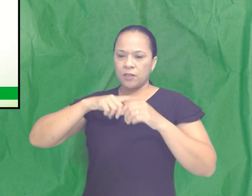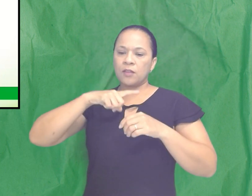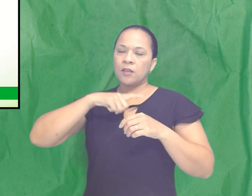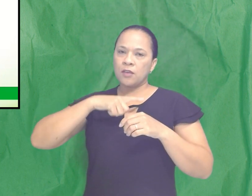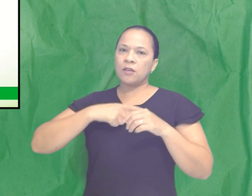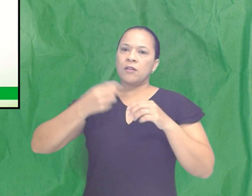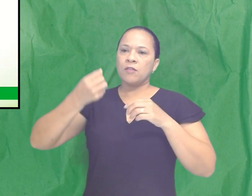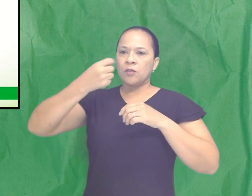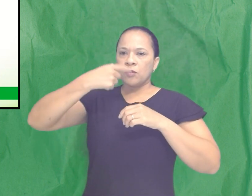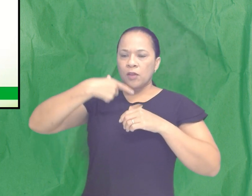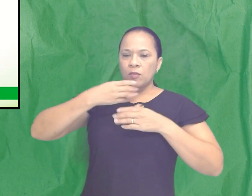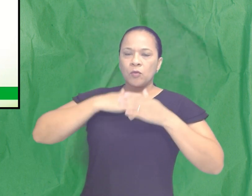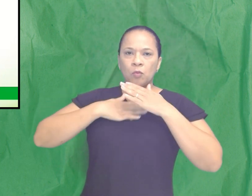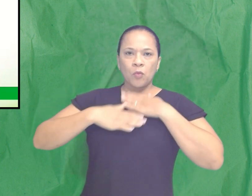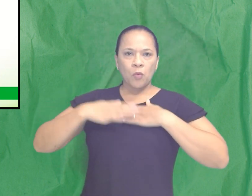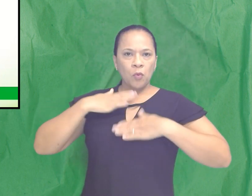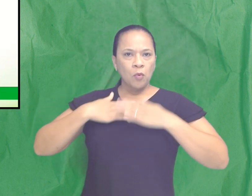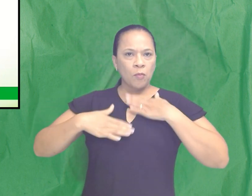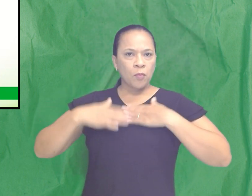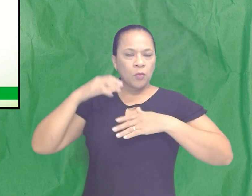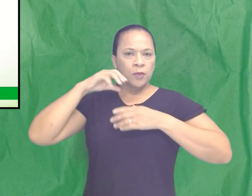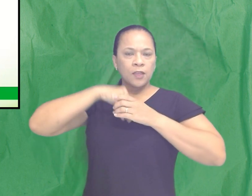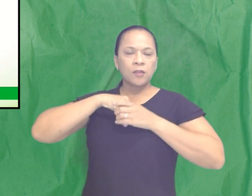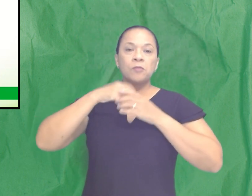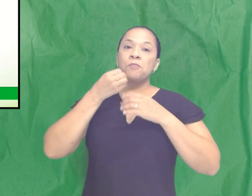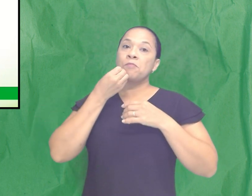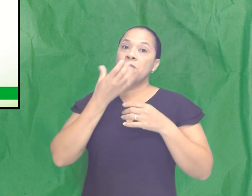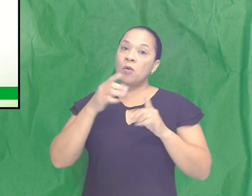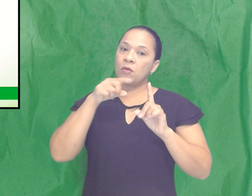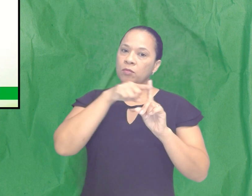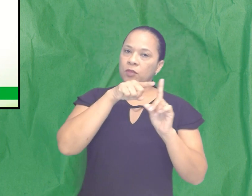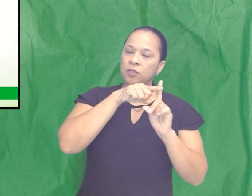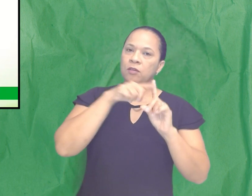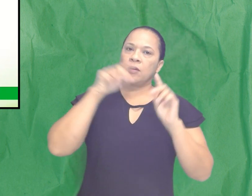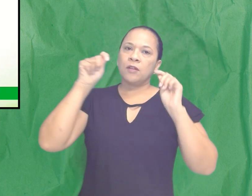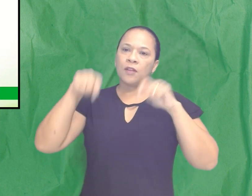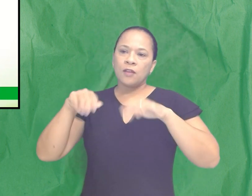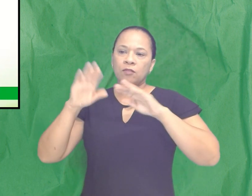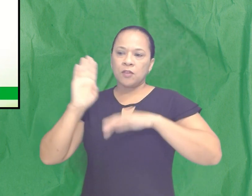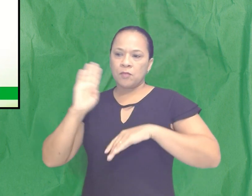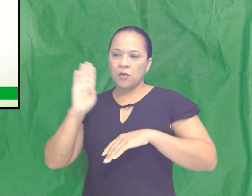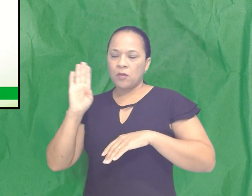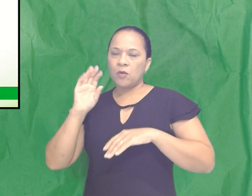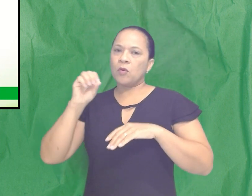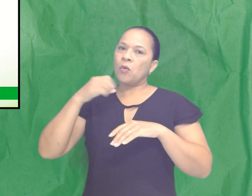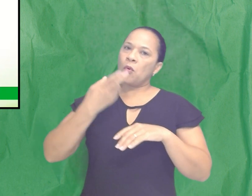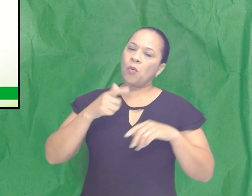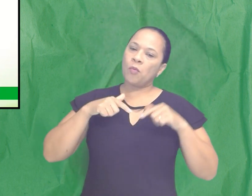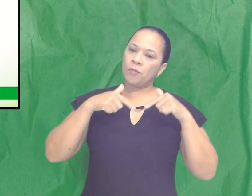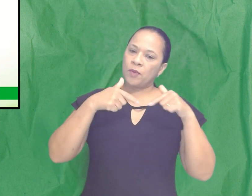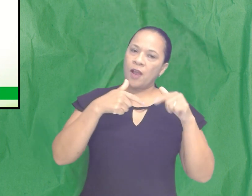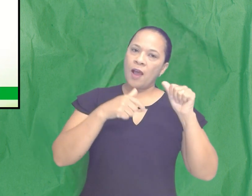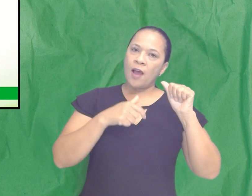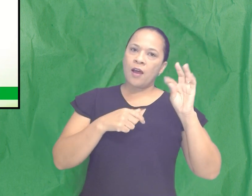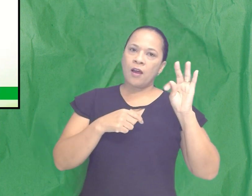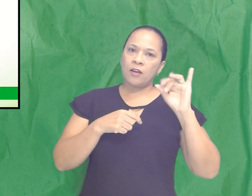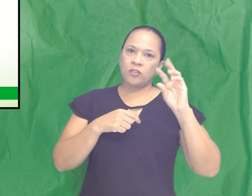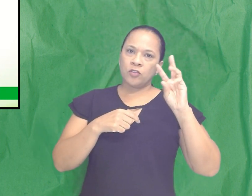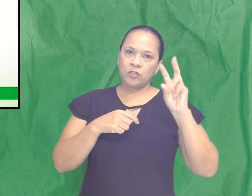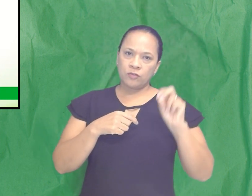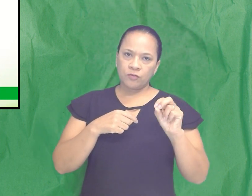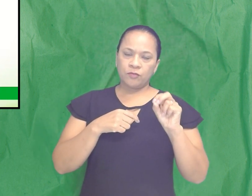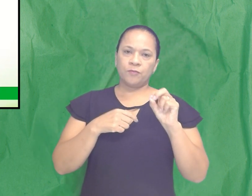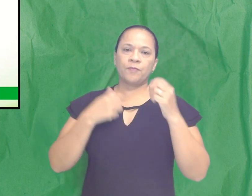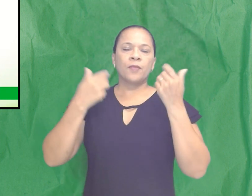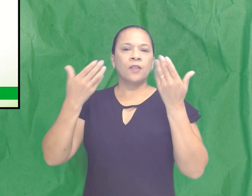benéfico. Pode ser chamada de princípio ativo biológico ou somente de princípio ativo. Os fármacos,